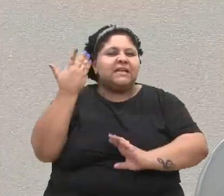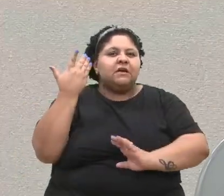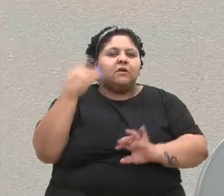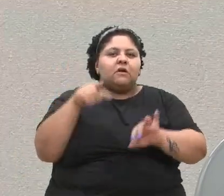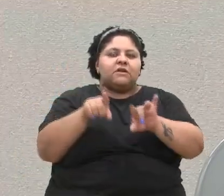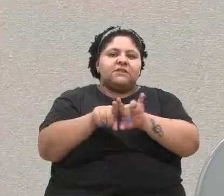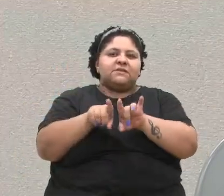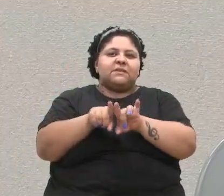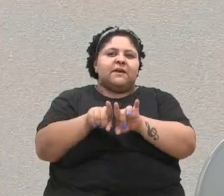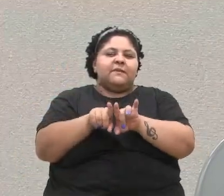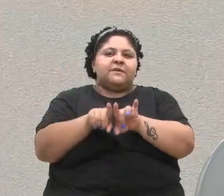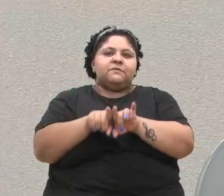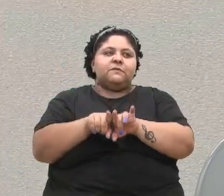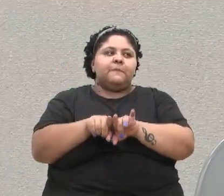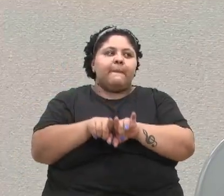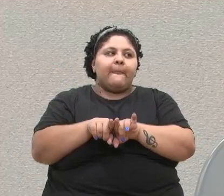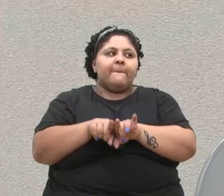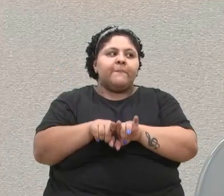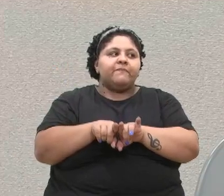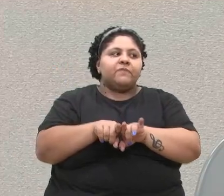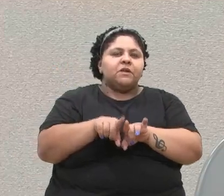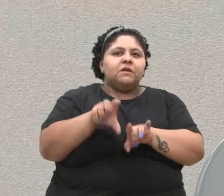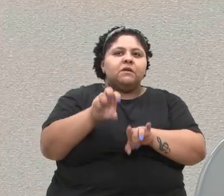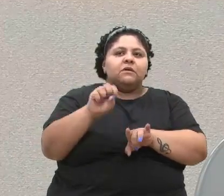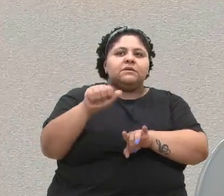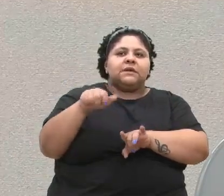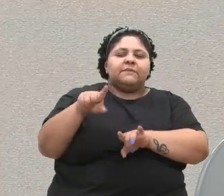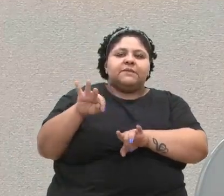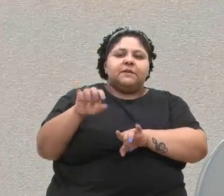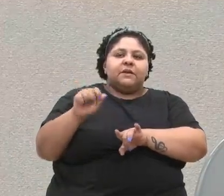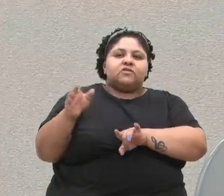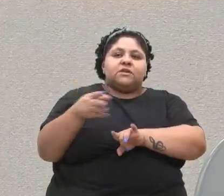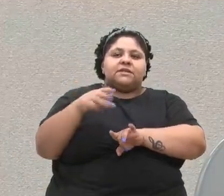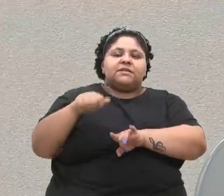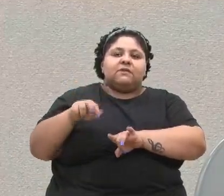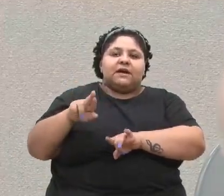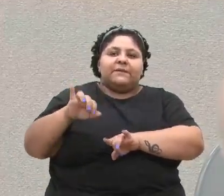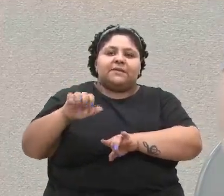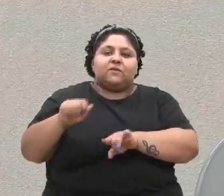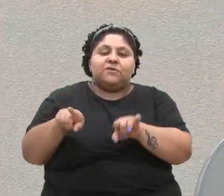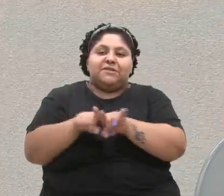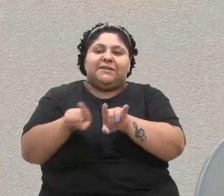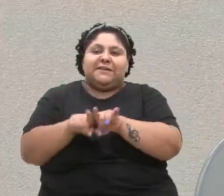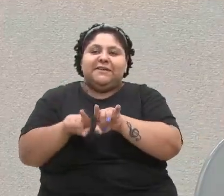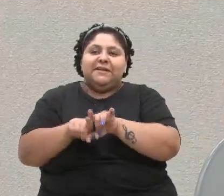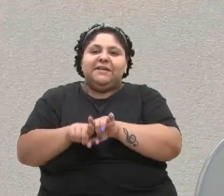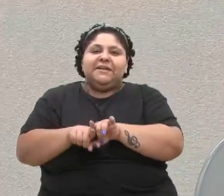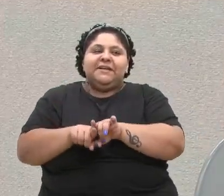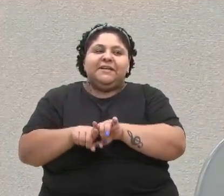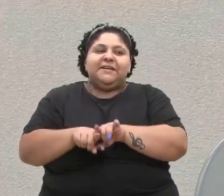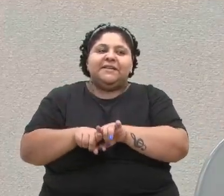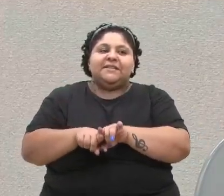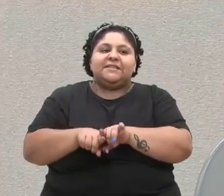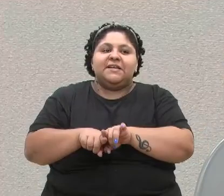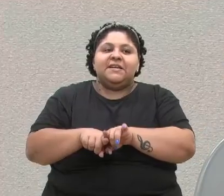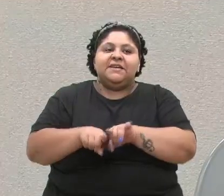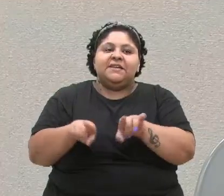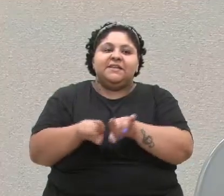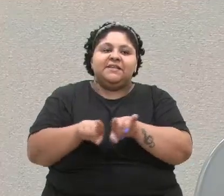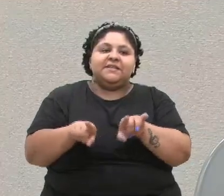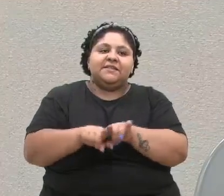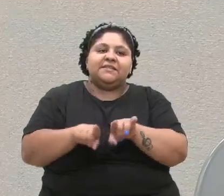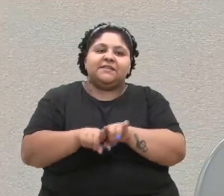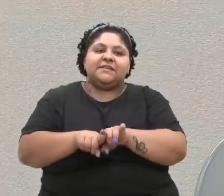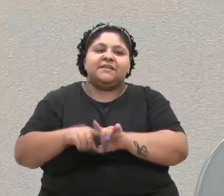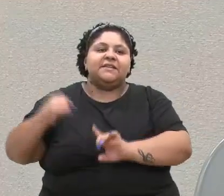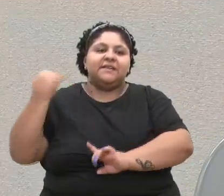e é um jovem, assim como eu, que teve fundamentos através do esporte, que teve uma base, né, além da base familiar, que é muito